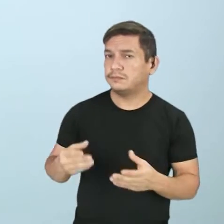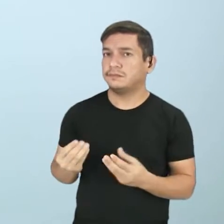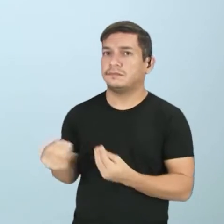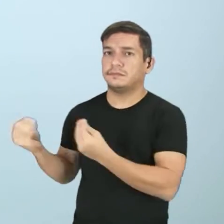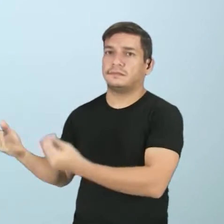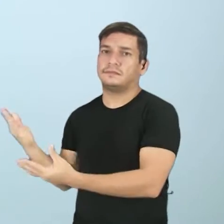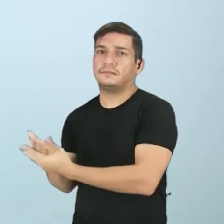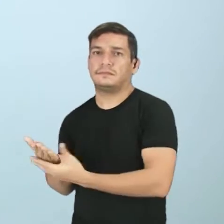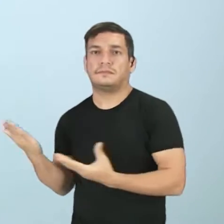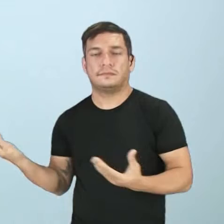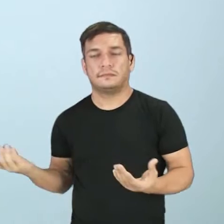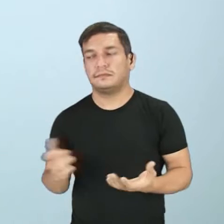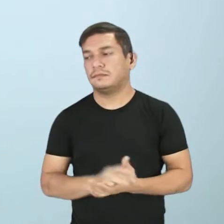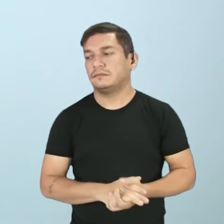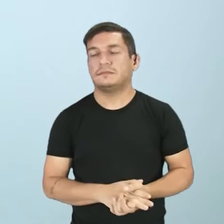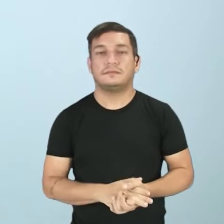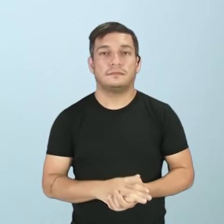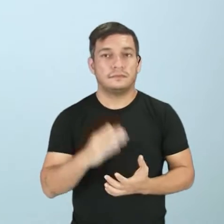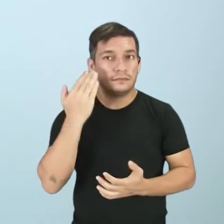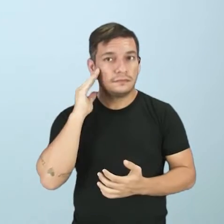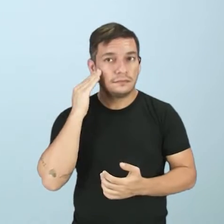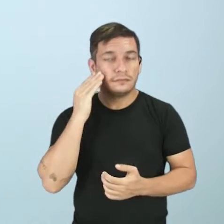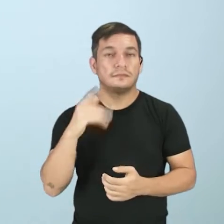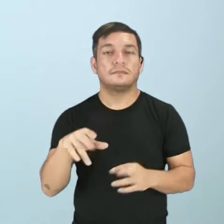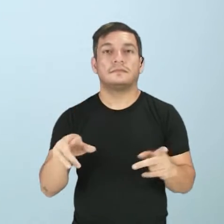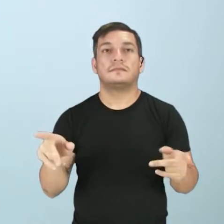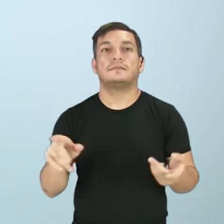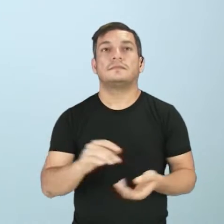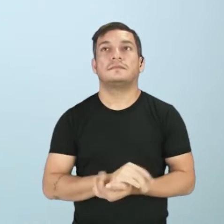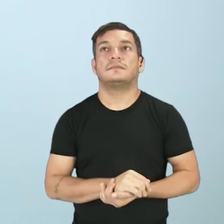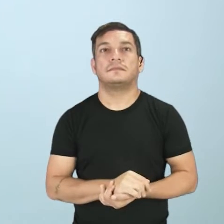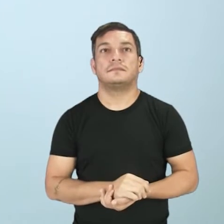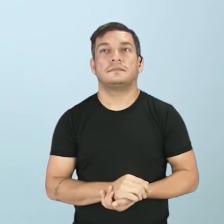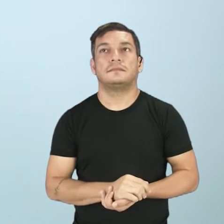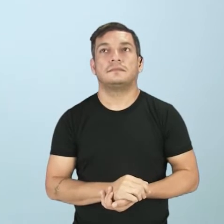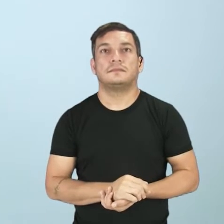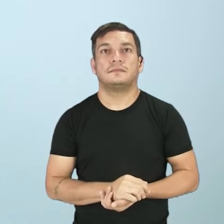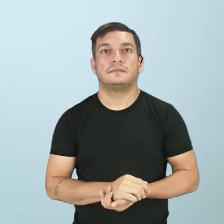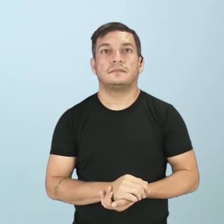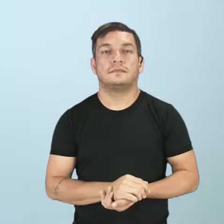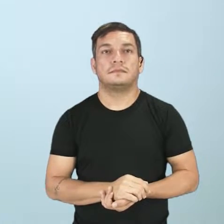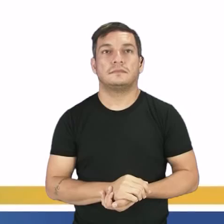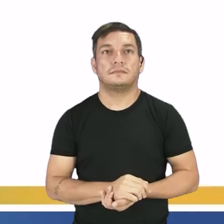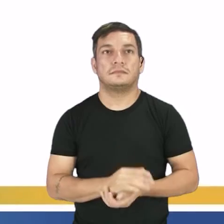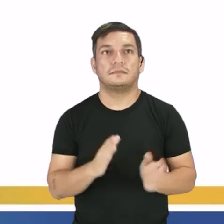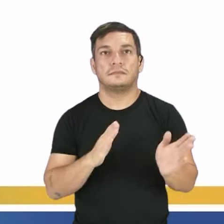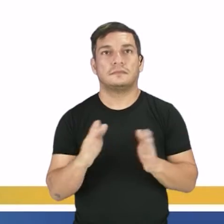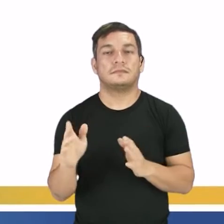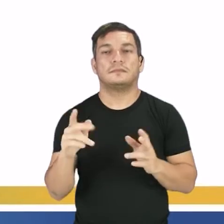pasta, né? Entendeu? Essa é a diferença, tá bom? Vamos seguir com o nosso